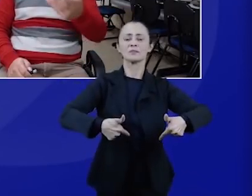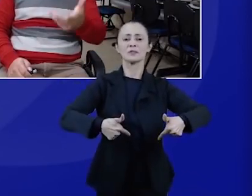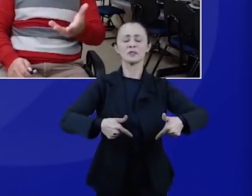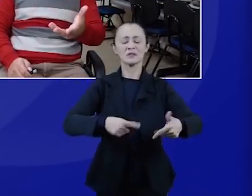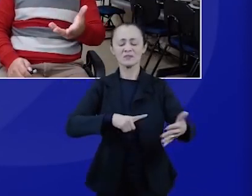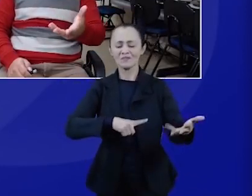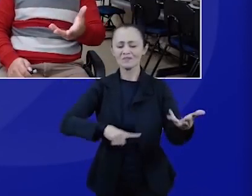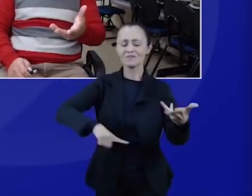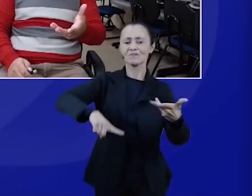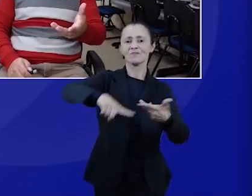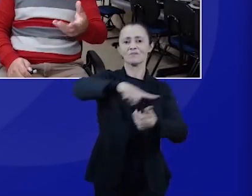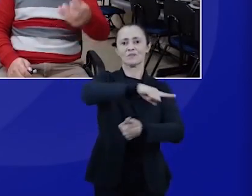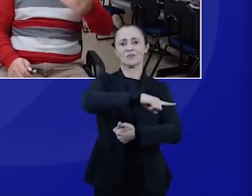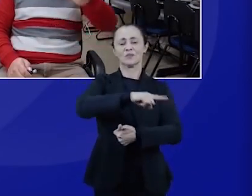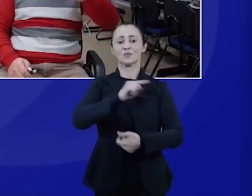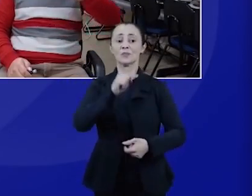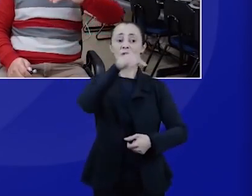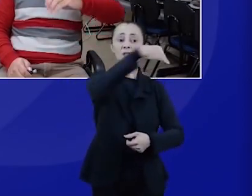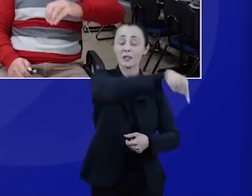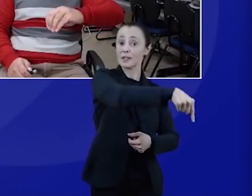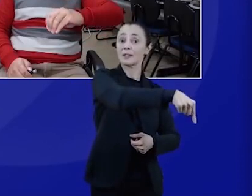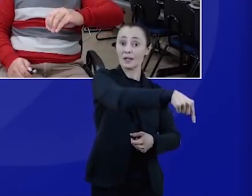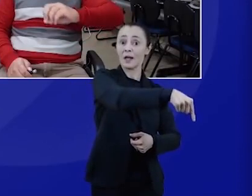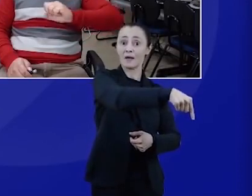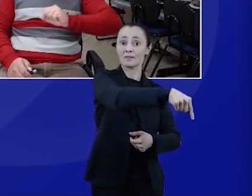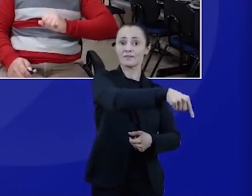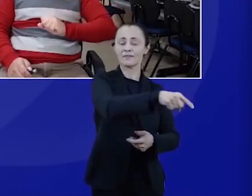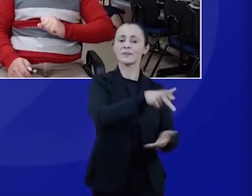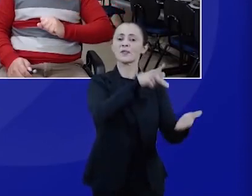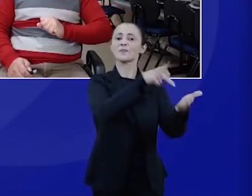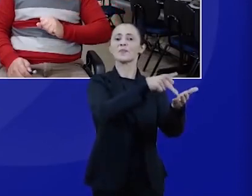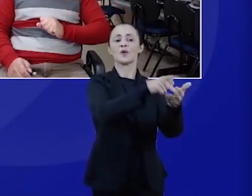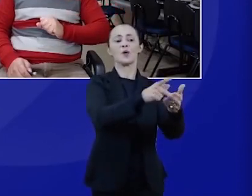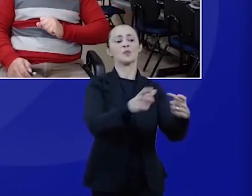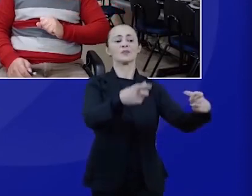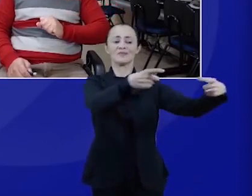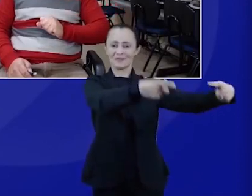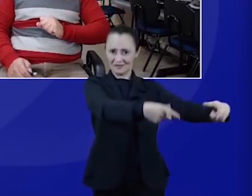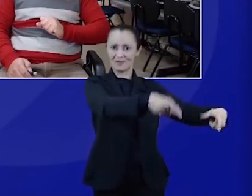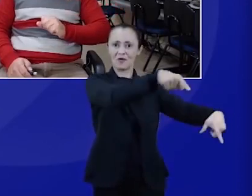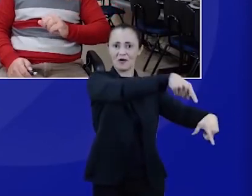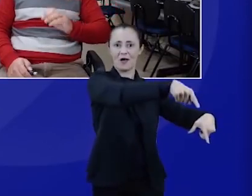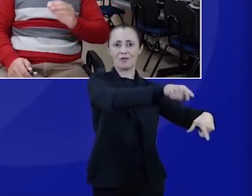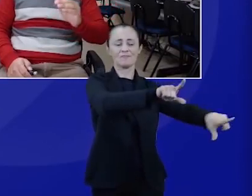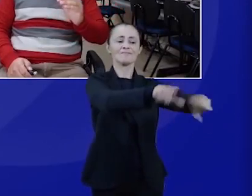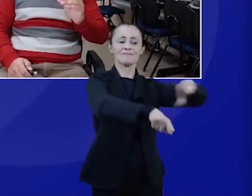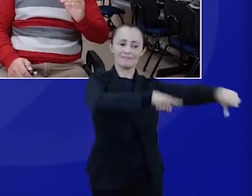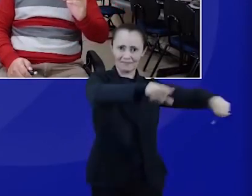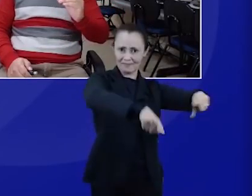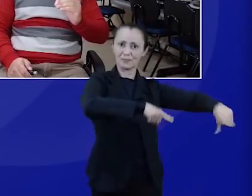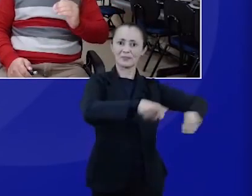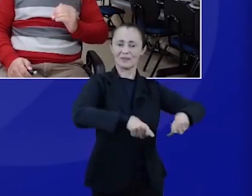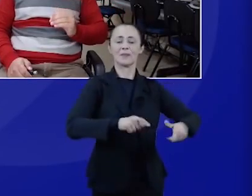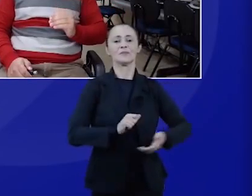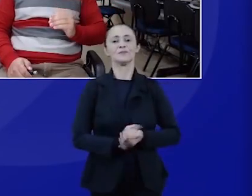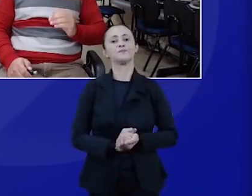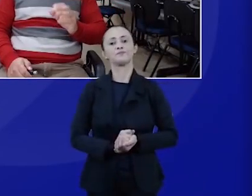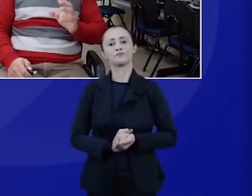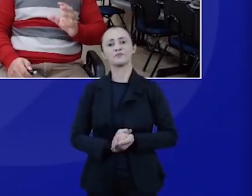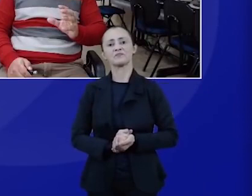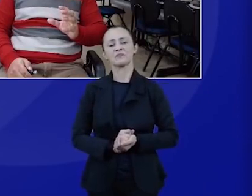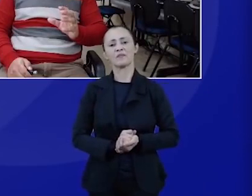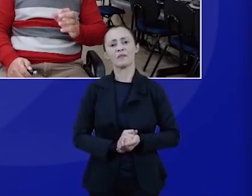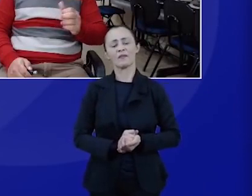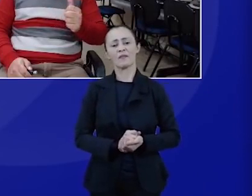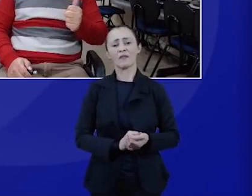à educação do campo e pertencente ao lugar o qual ele tem trabalhado. Os 3 últimos tópicos